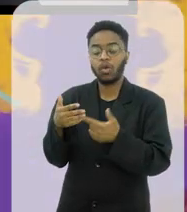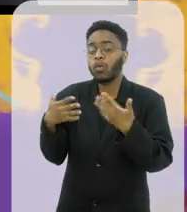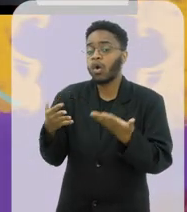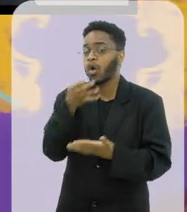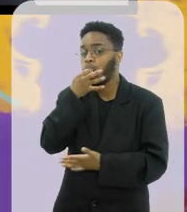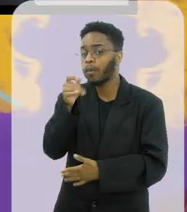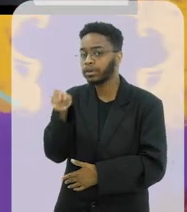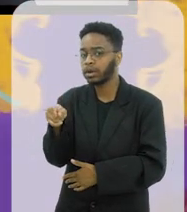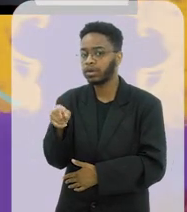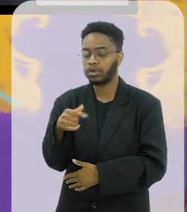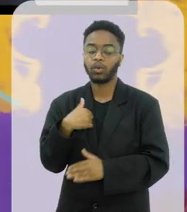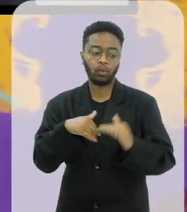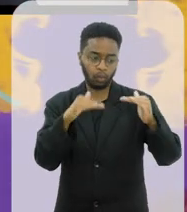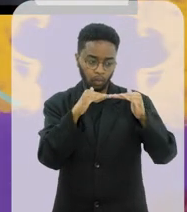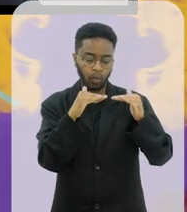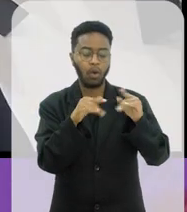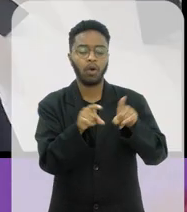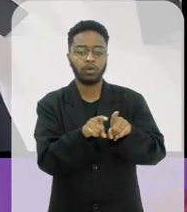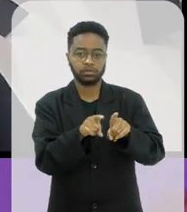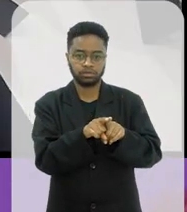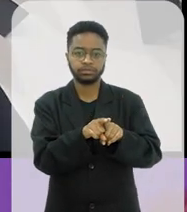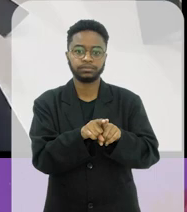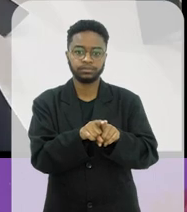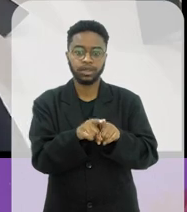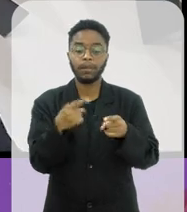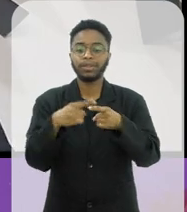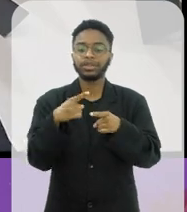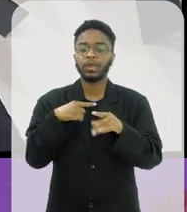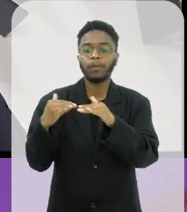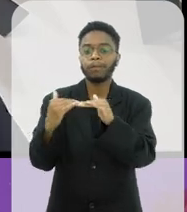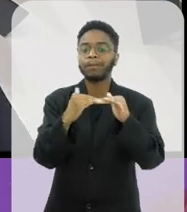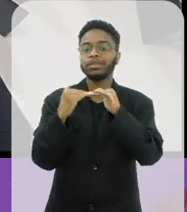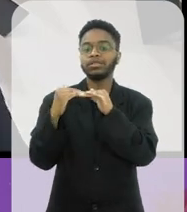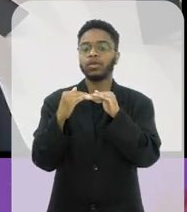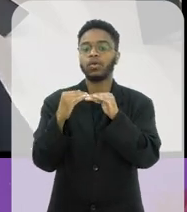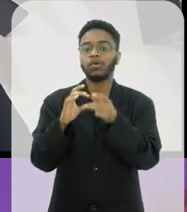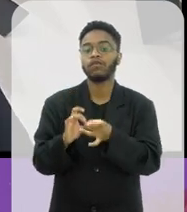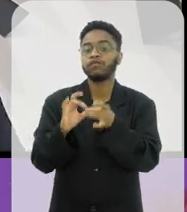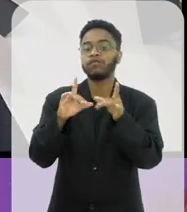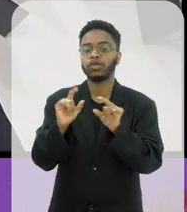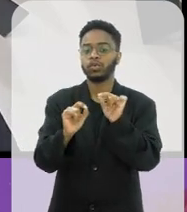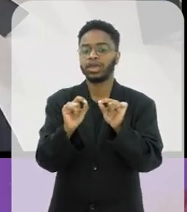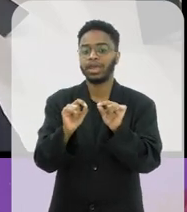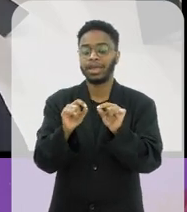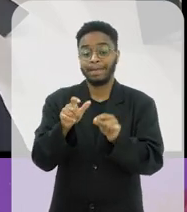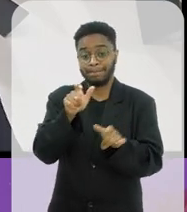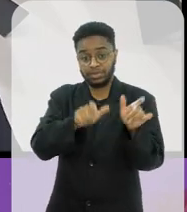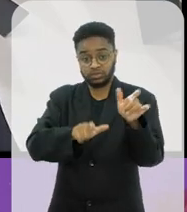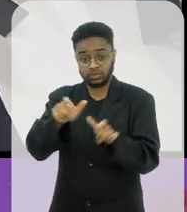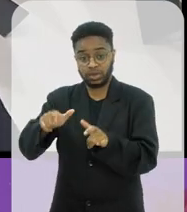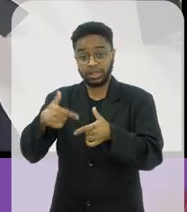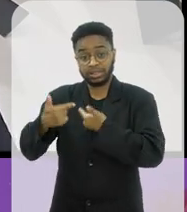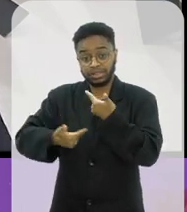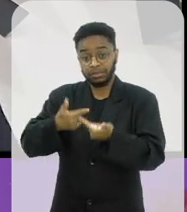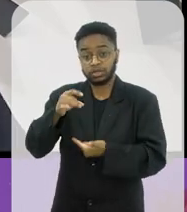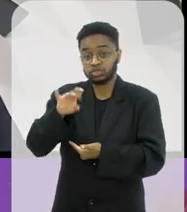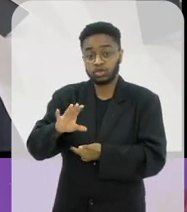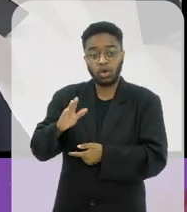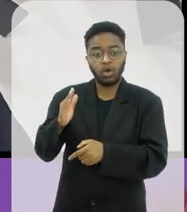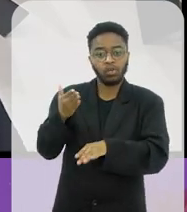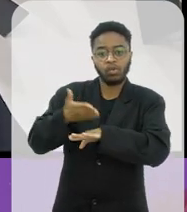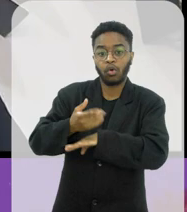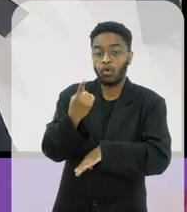Sérgio? Também concordo. É o chamado padrão free. É aquela pessoa que trabalha somente num